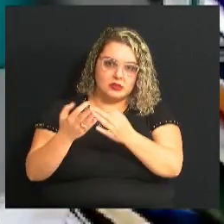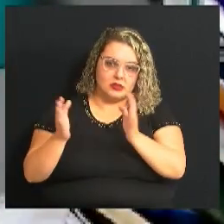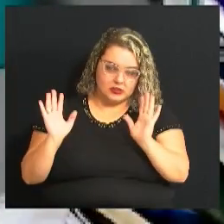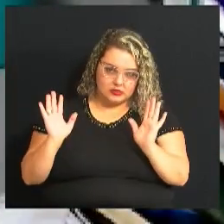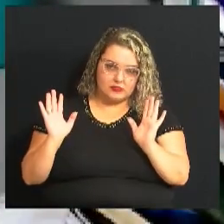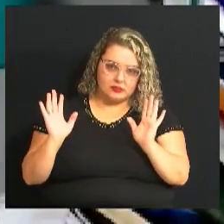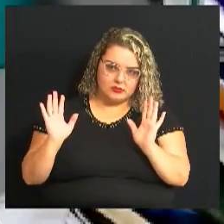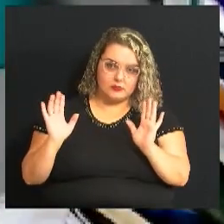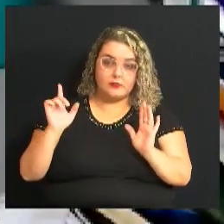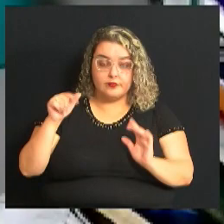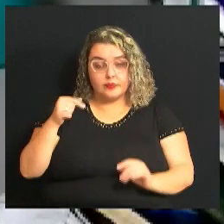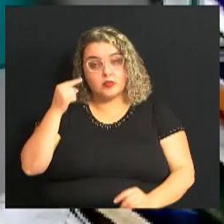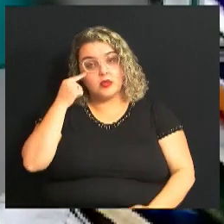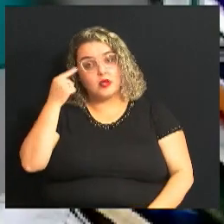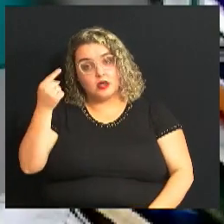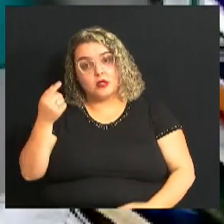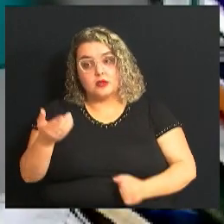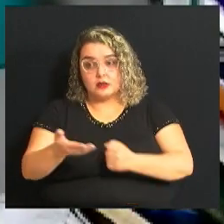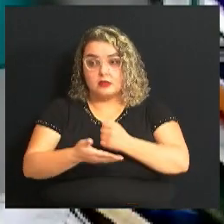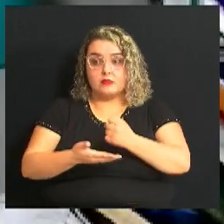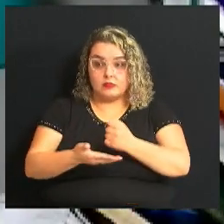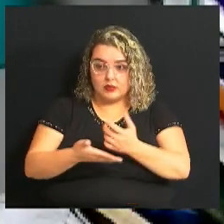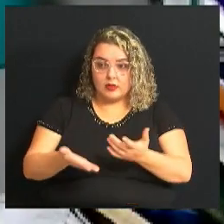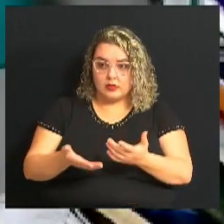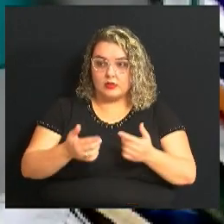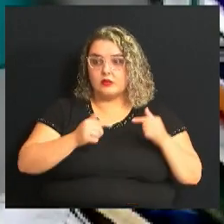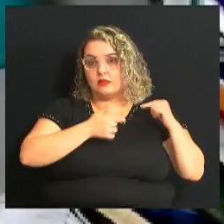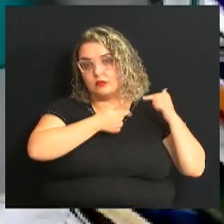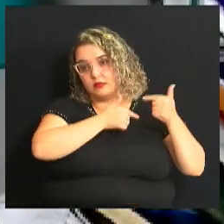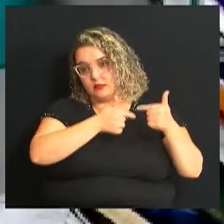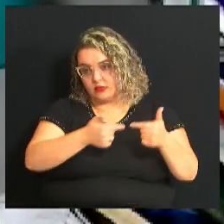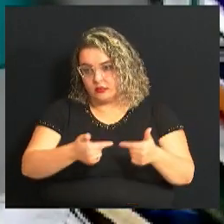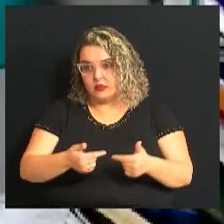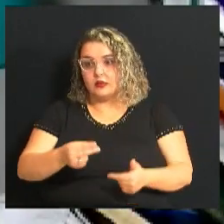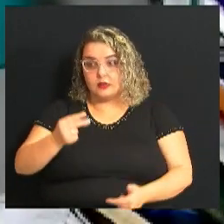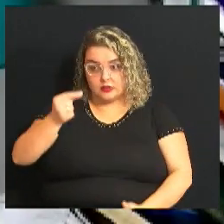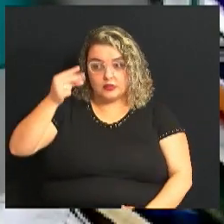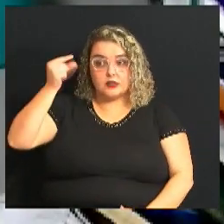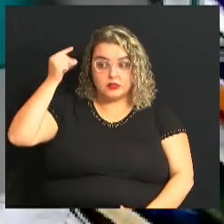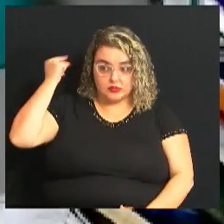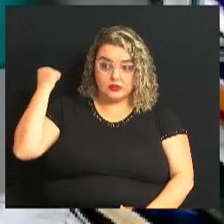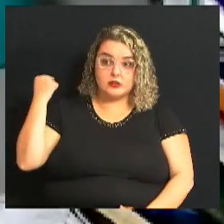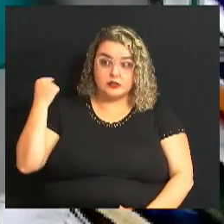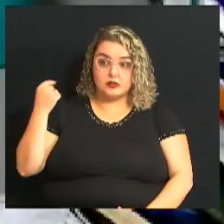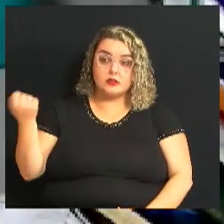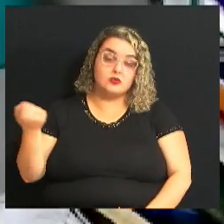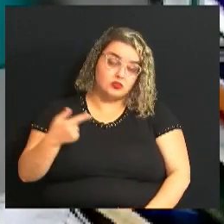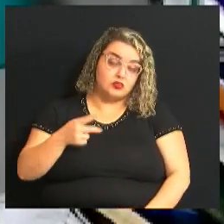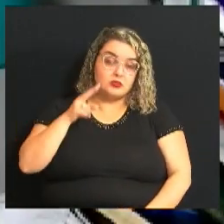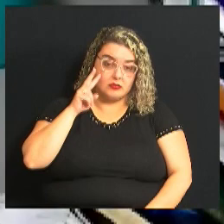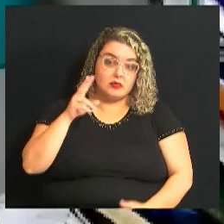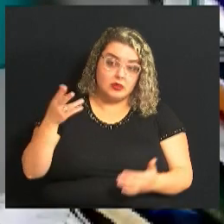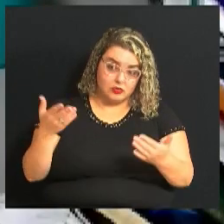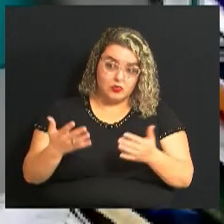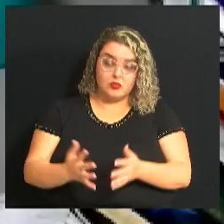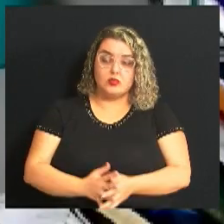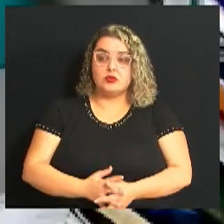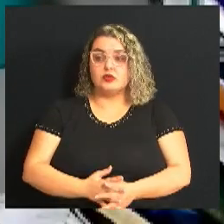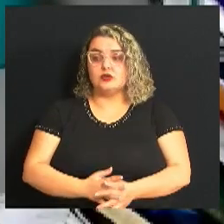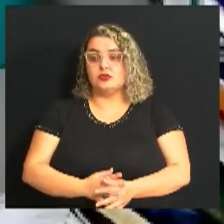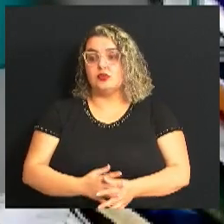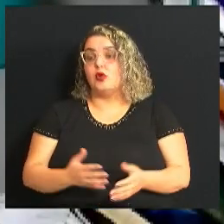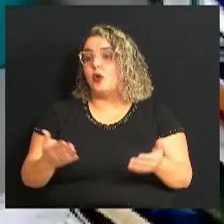a concepção, vamos dizer, tradicional e antiga, né, do que a gente vê hoje. Hoje em